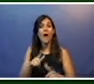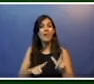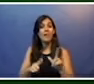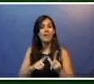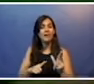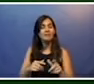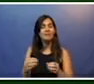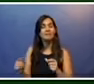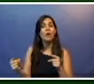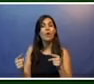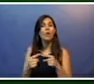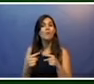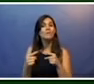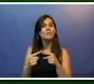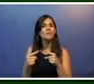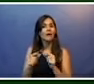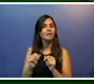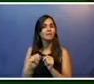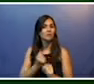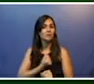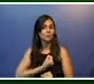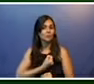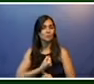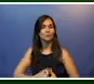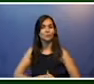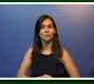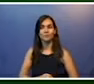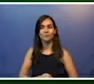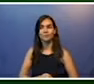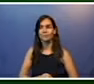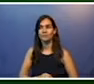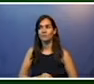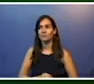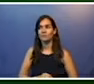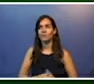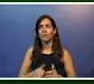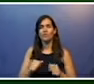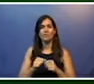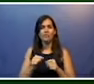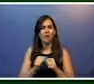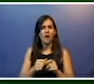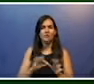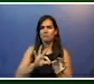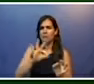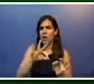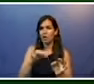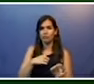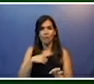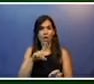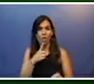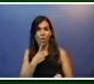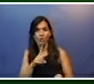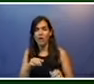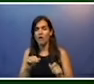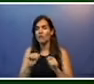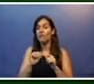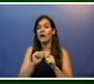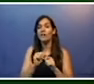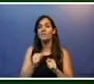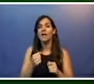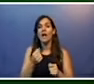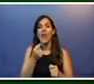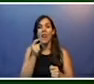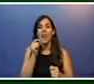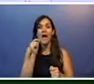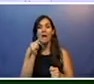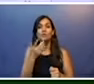para formar os números. Vamos lá? Então, faça tudo com palito. Se não tem palito de sorvete, faça com os lápis de cores com a criança,